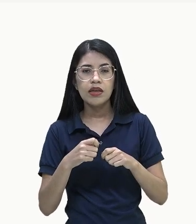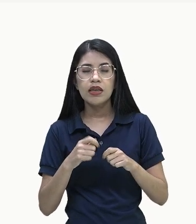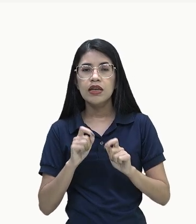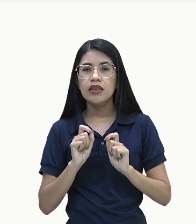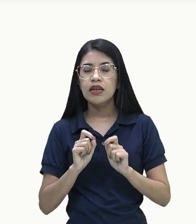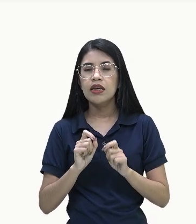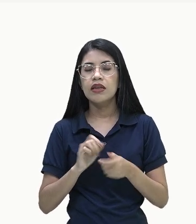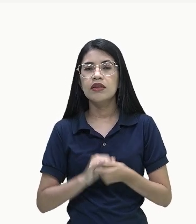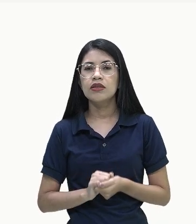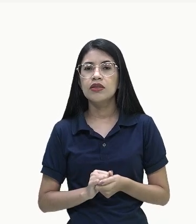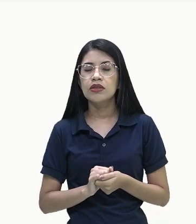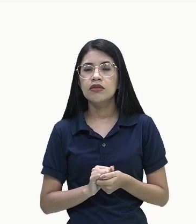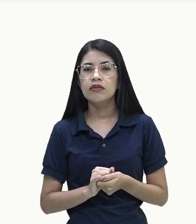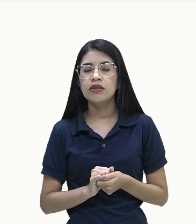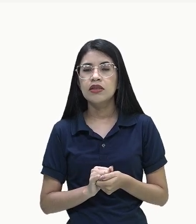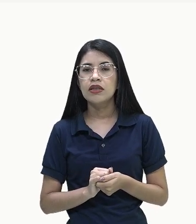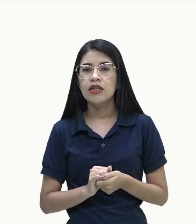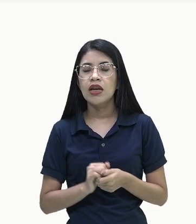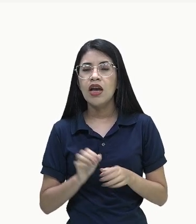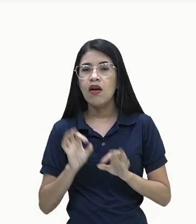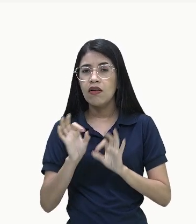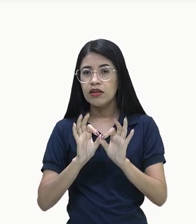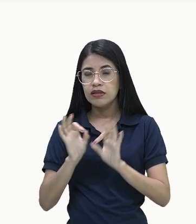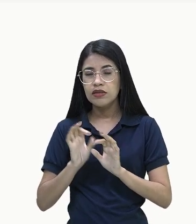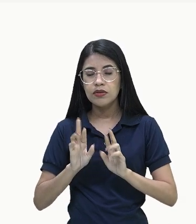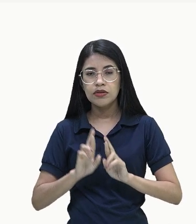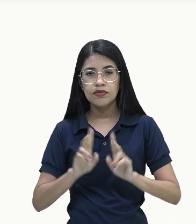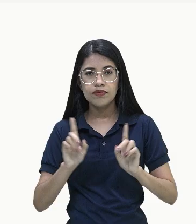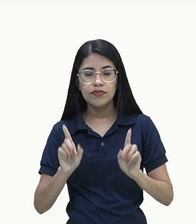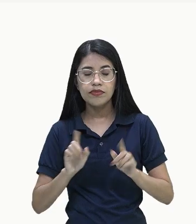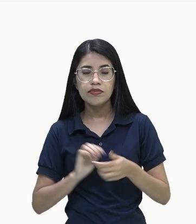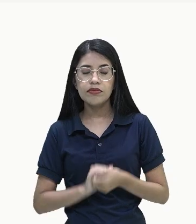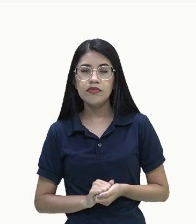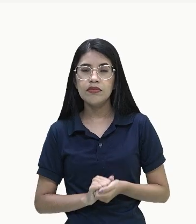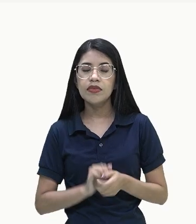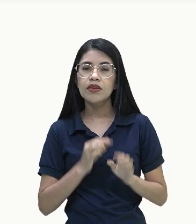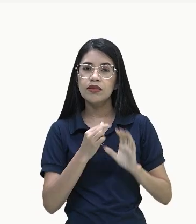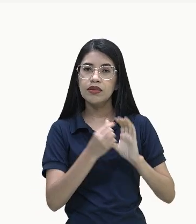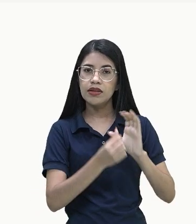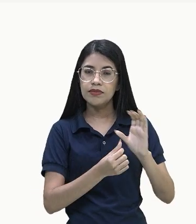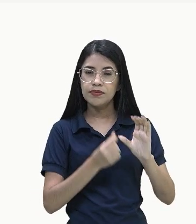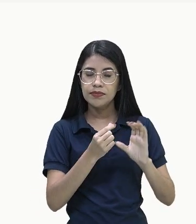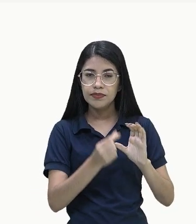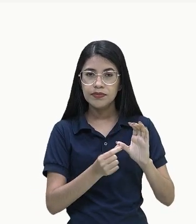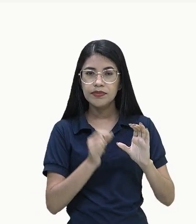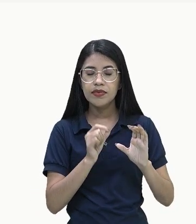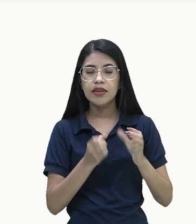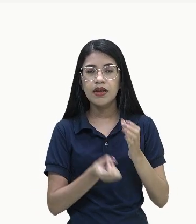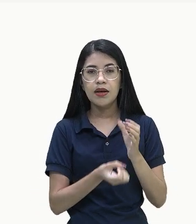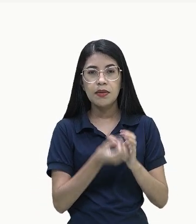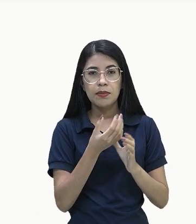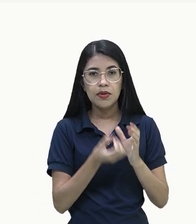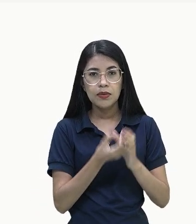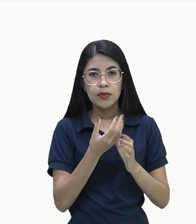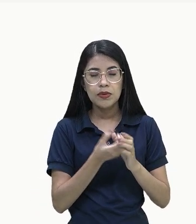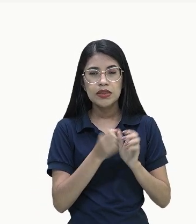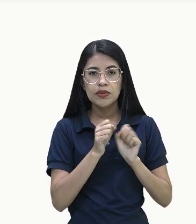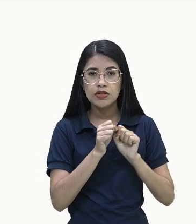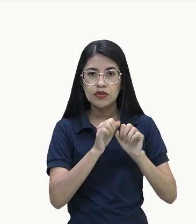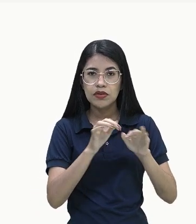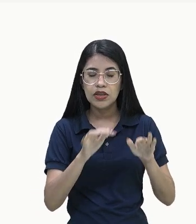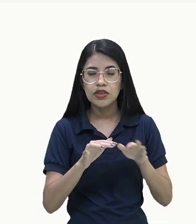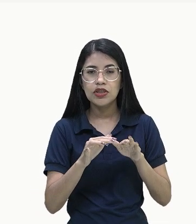formas diferentes de se organizar, certo? Então, no capitalismo, a forma de produzir,